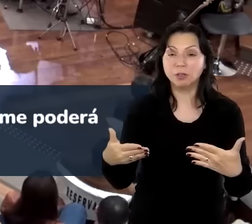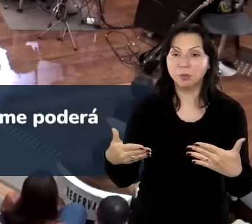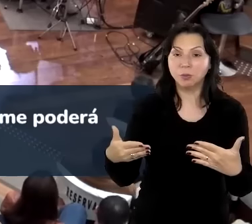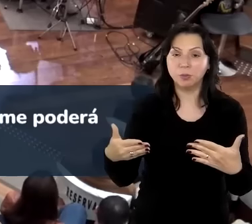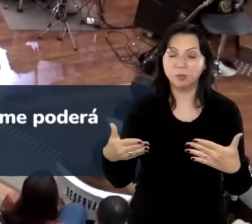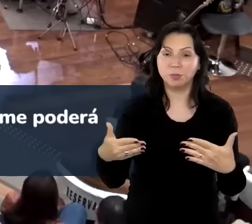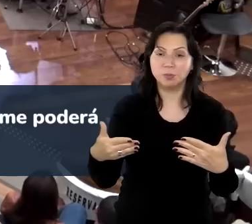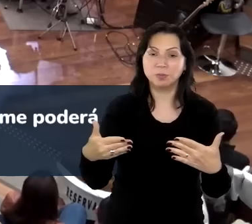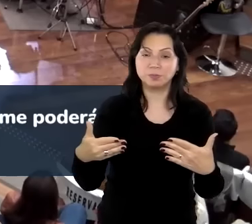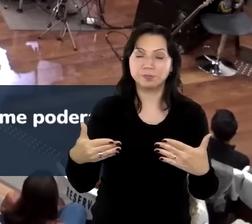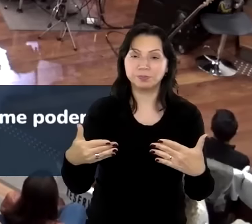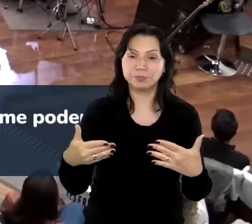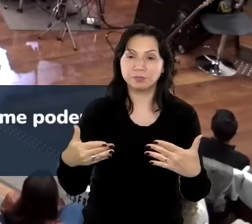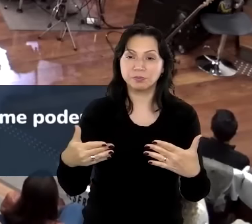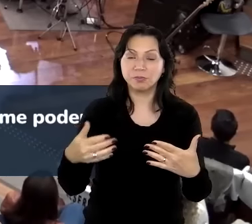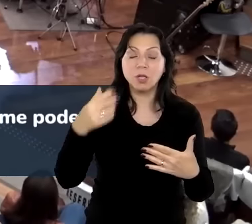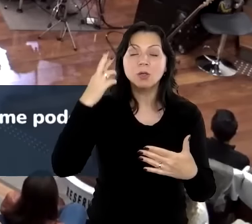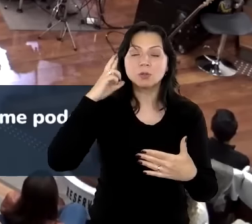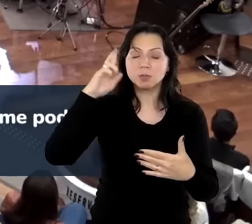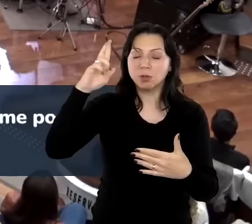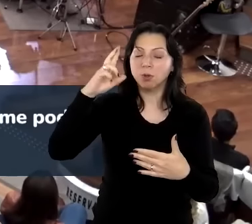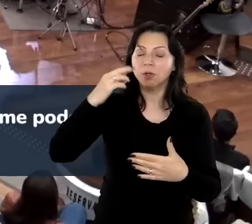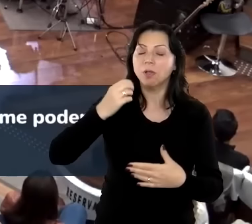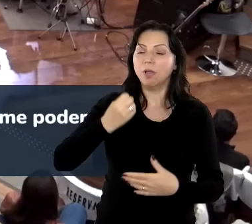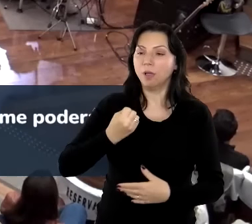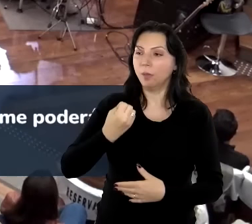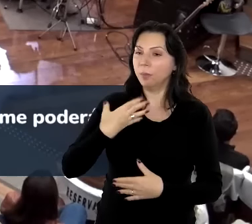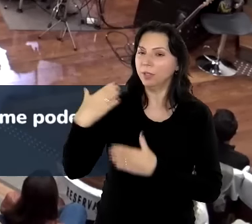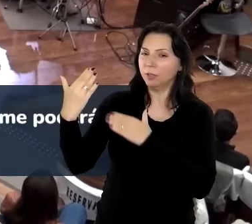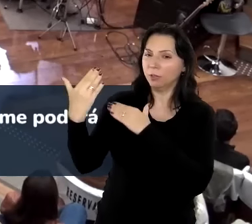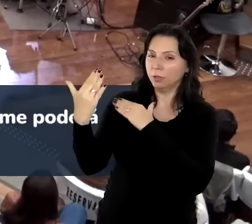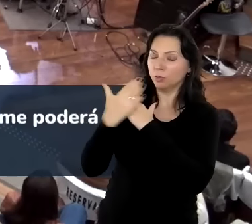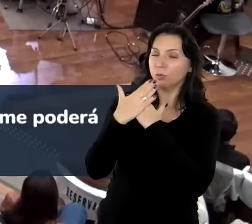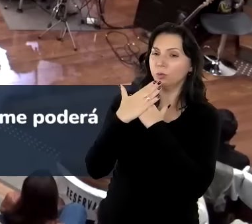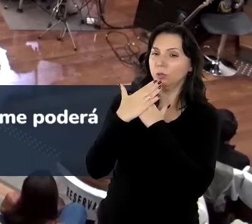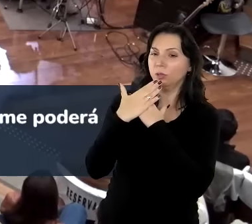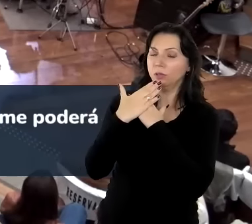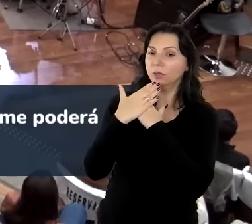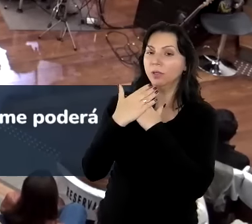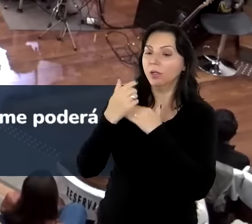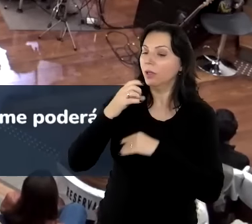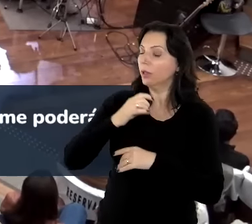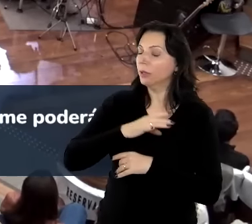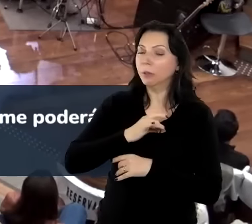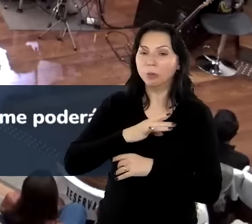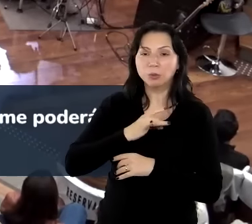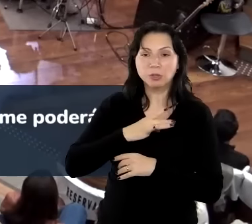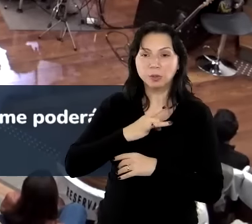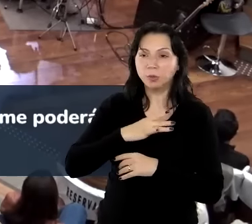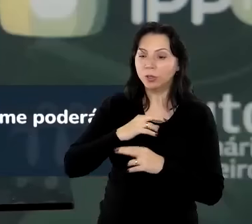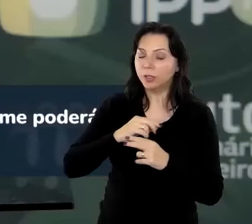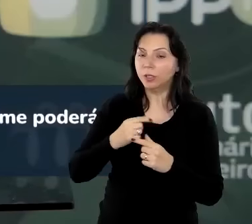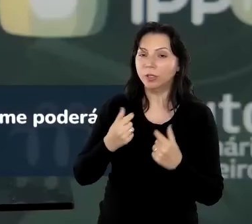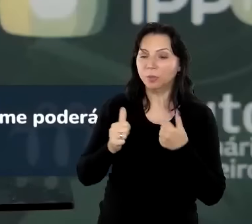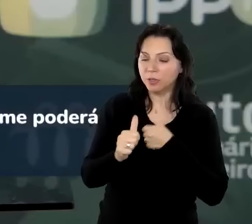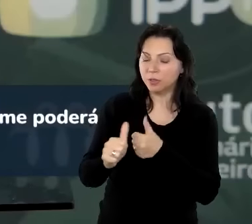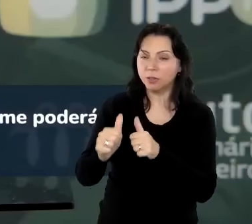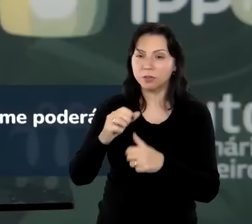afirmemos confiadamente: o Senhor é o meu auxílio, não temerei. Que me poderá fazer o homem?